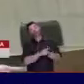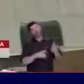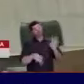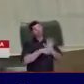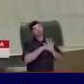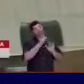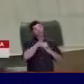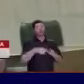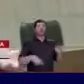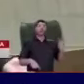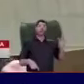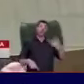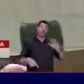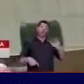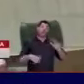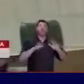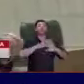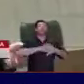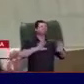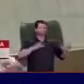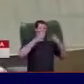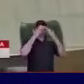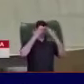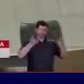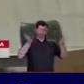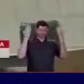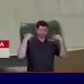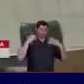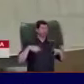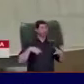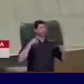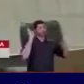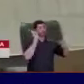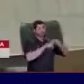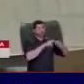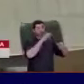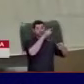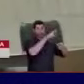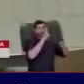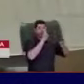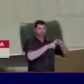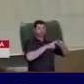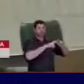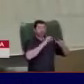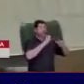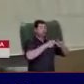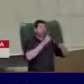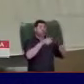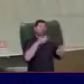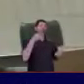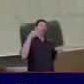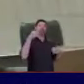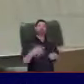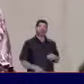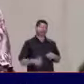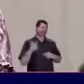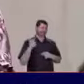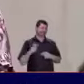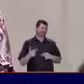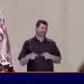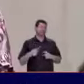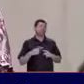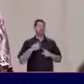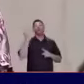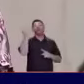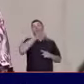tem que esquecer lula o lula ele já foi ele está cumprindo a pena que só sabe injusta contra o qual não foi